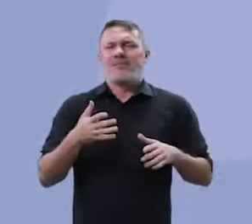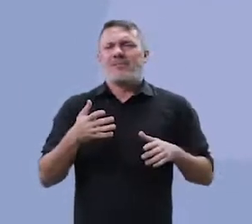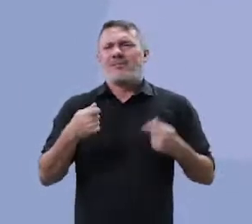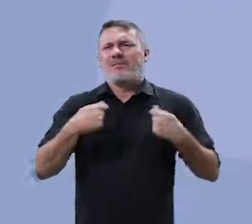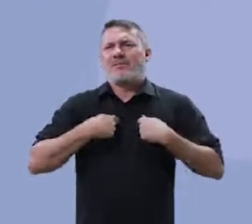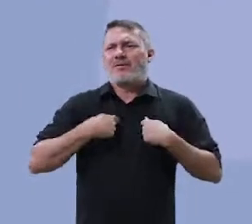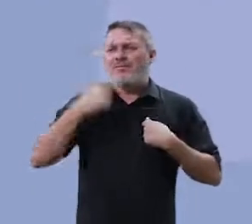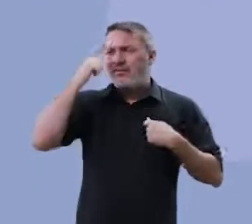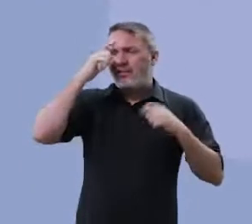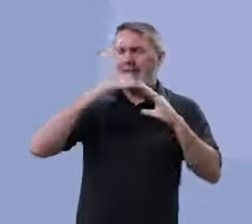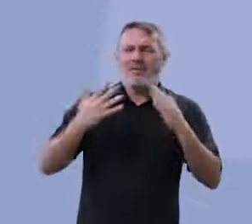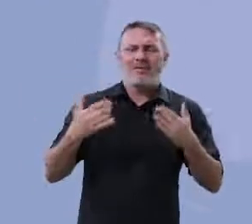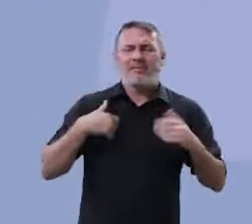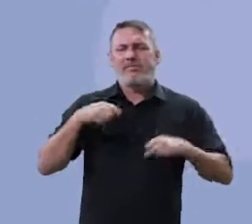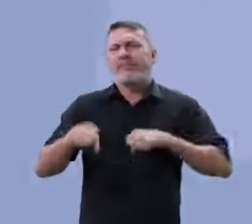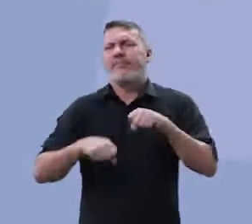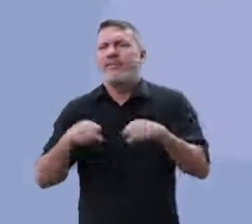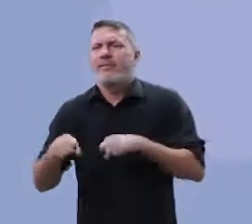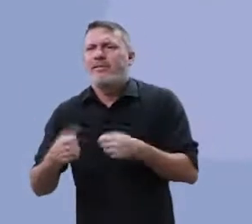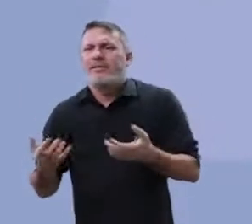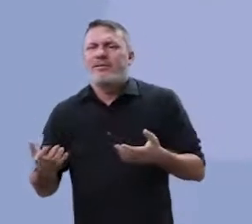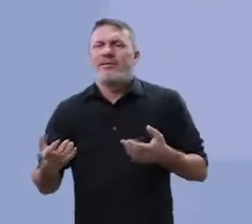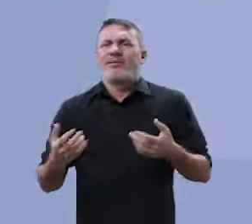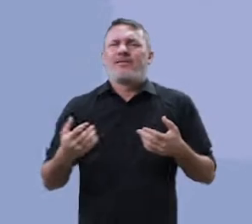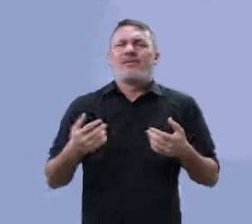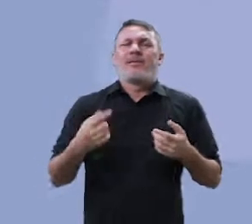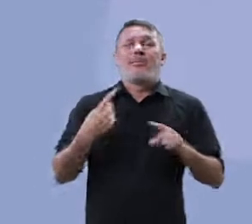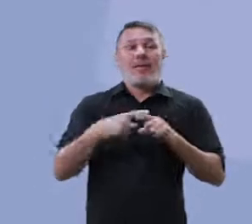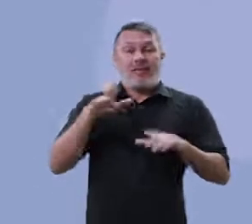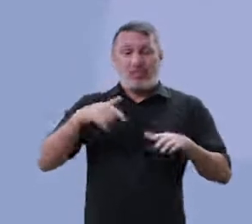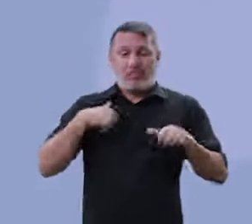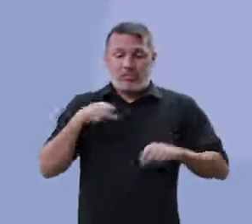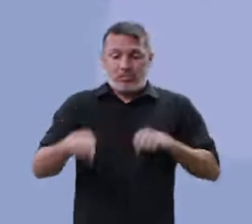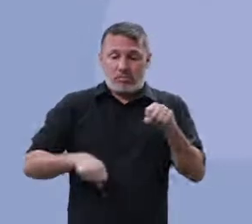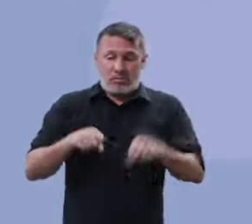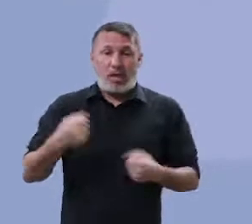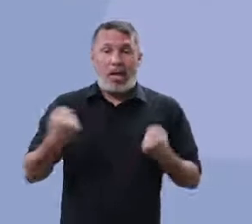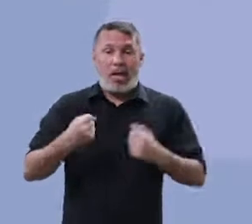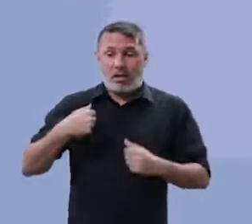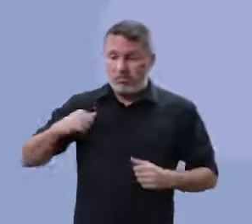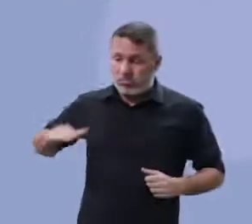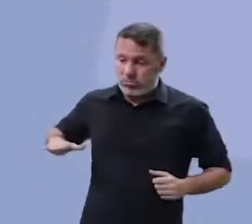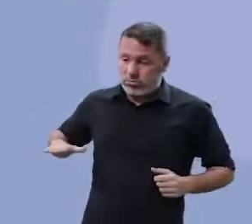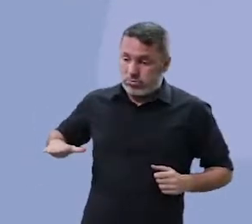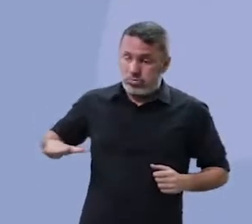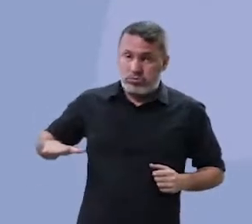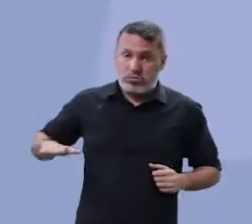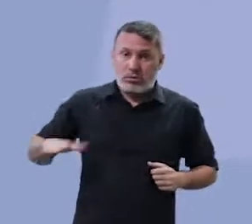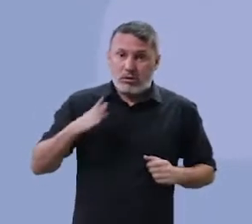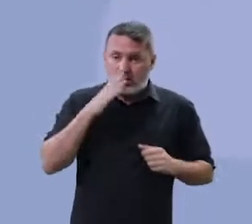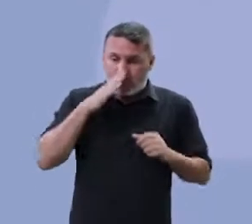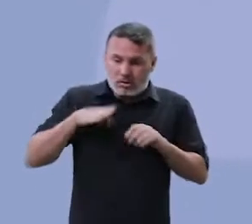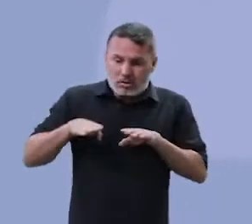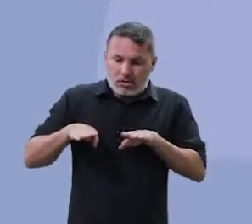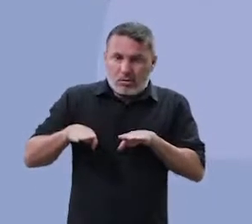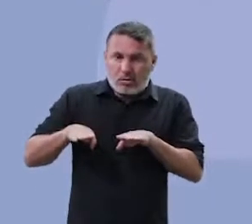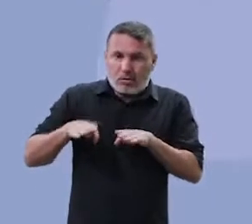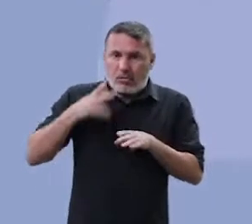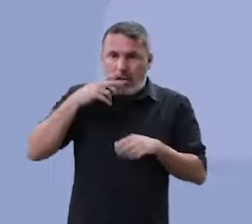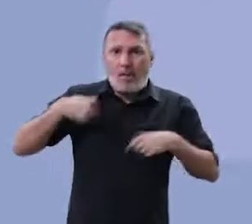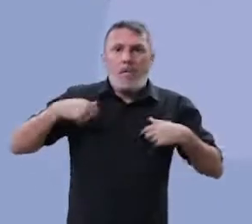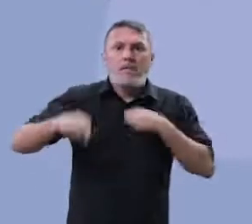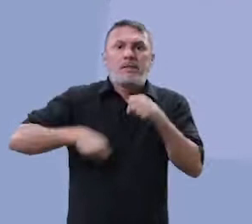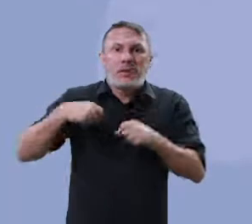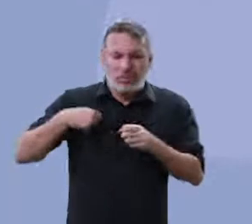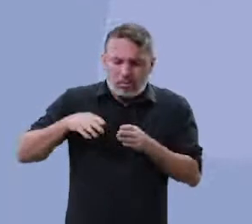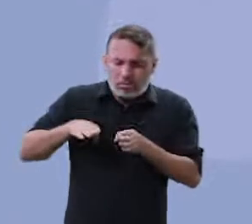desconforto, falta de conforto, porque você às vezes vai ter que usar a mesma via do carro, porque não tem ciclovia. Olha aí